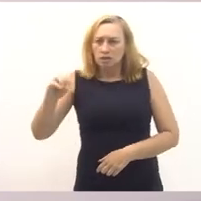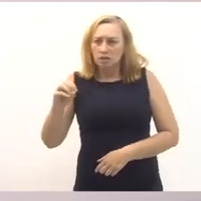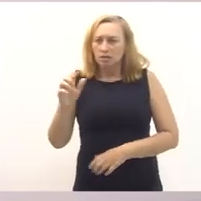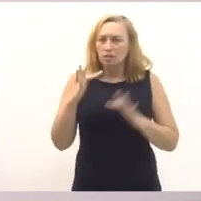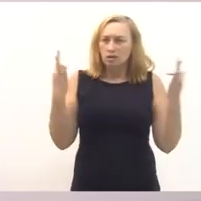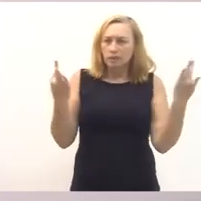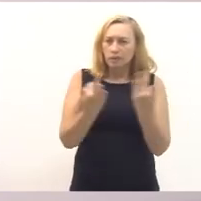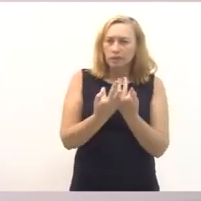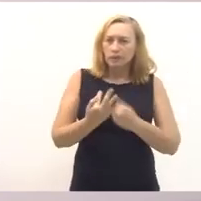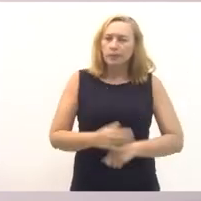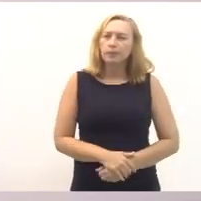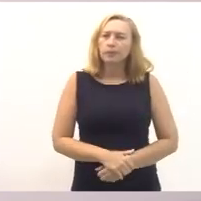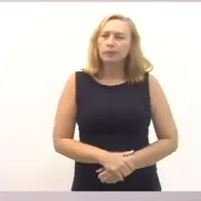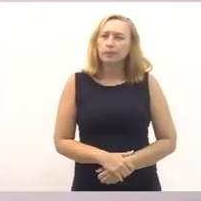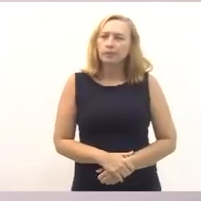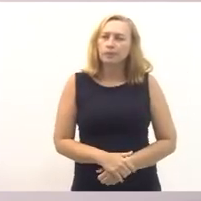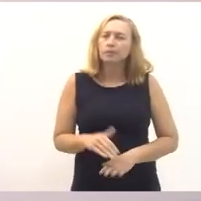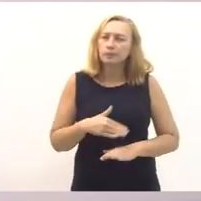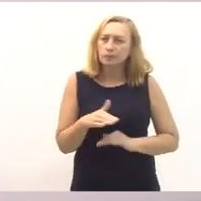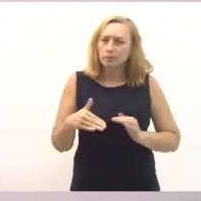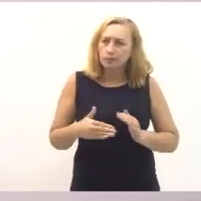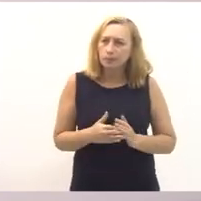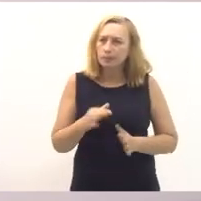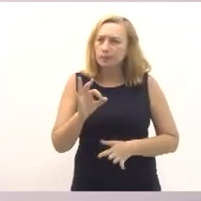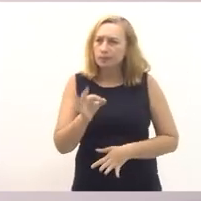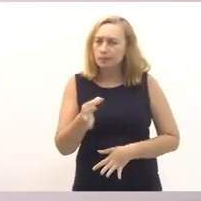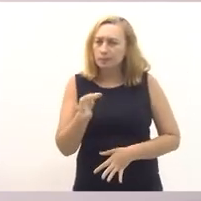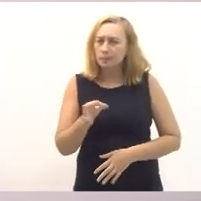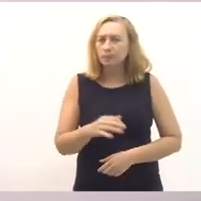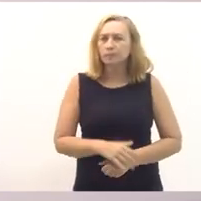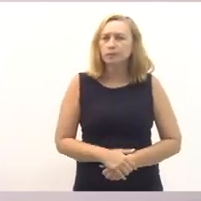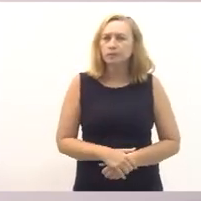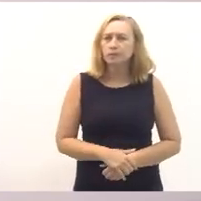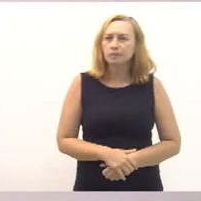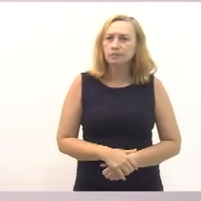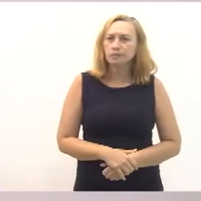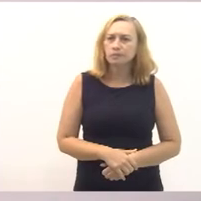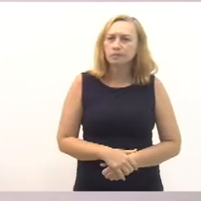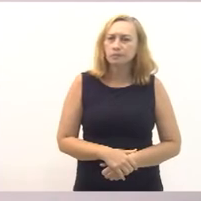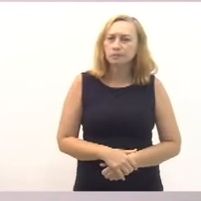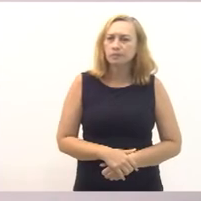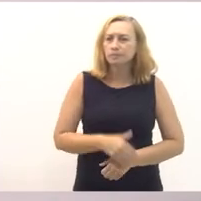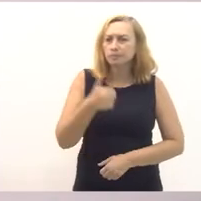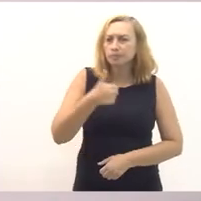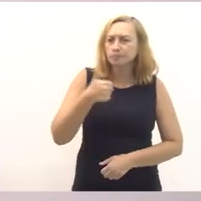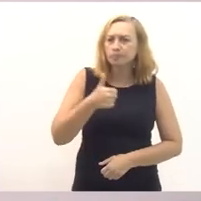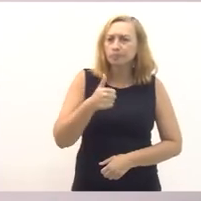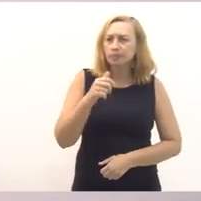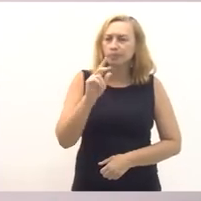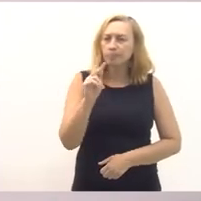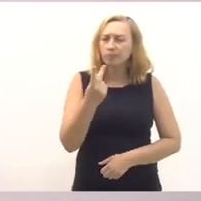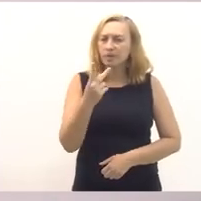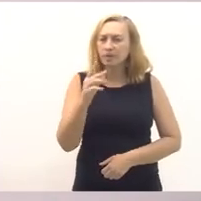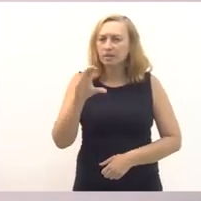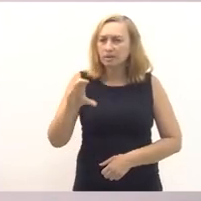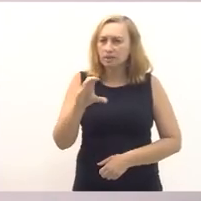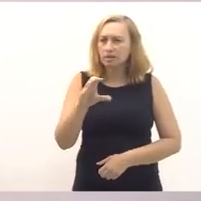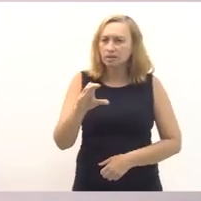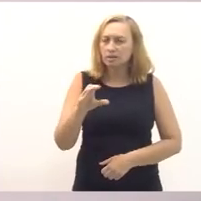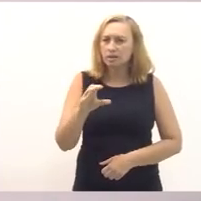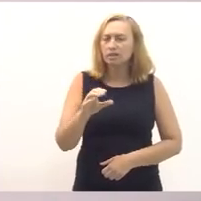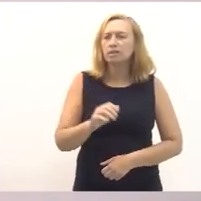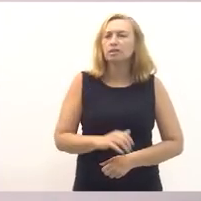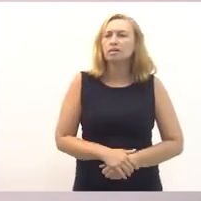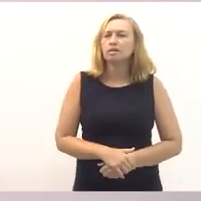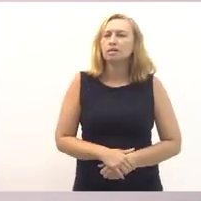com usei antes deles todos devidamente respeitado é o primeiro HC o primeiro abscorp da